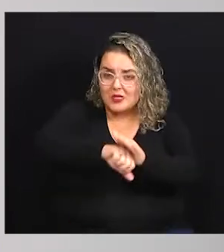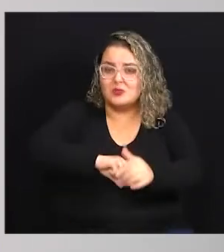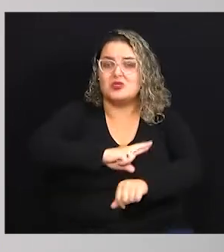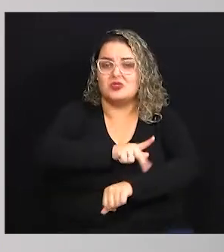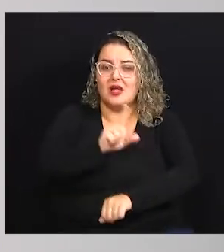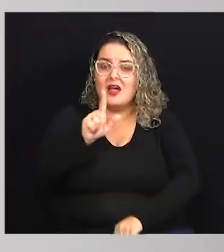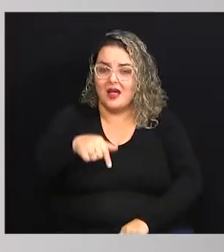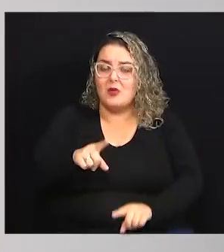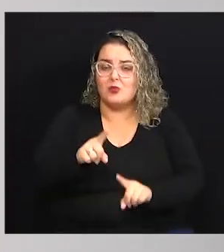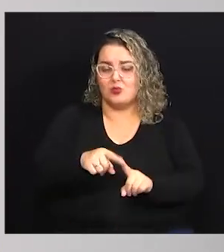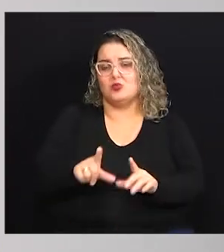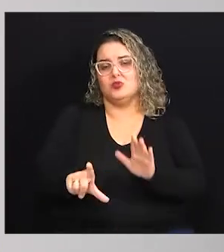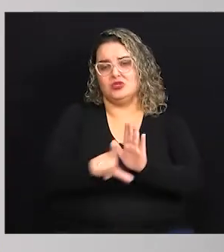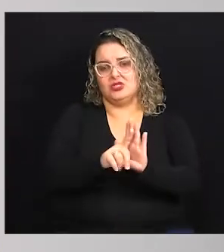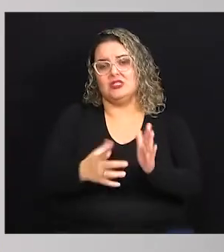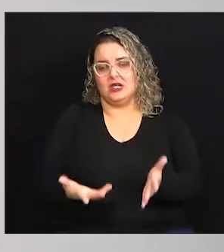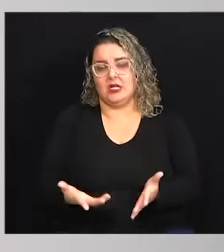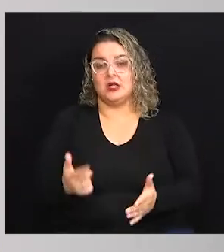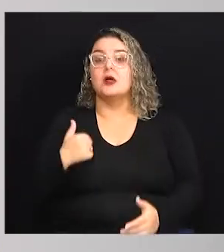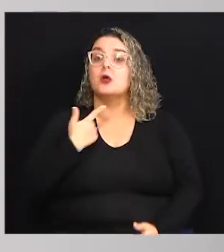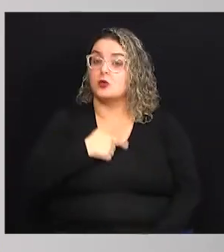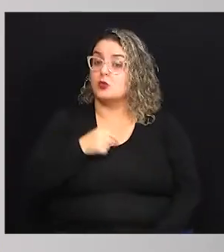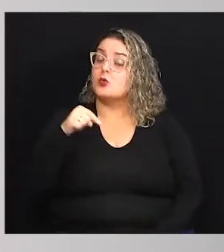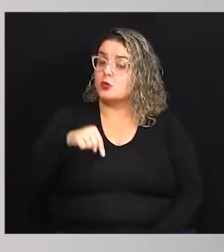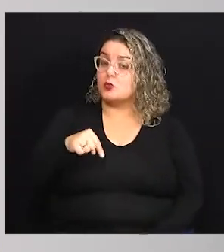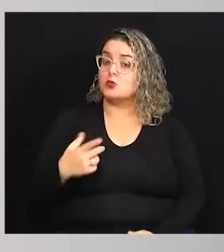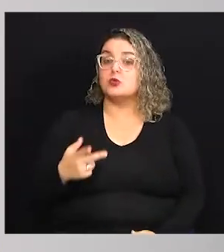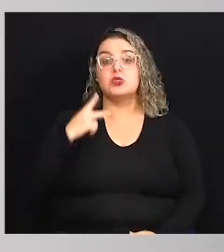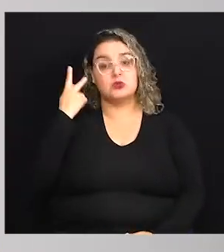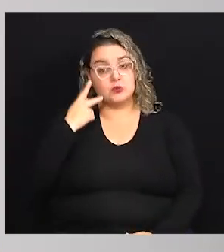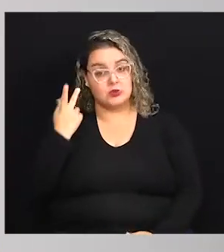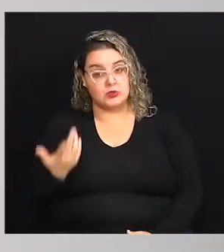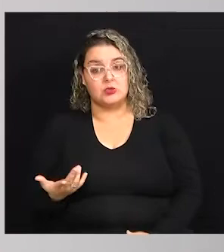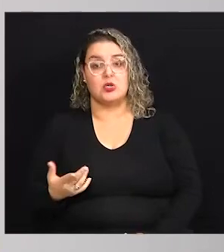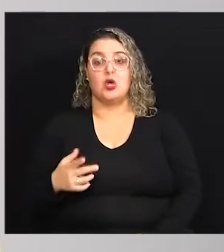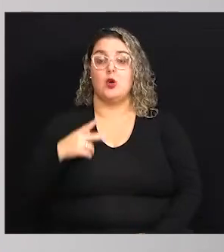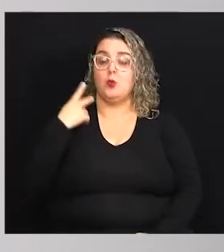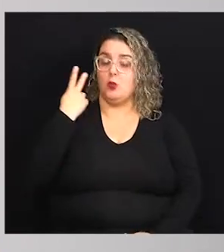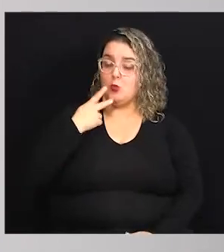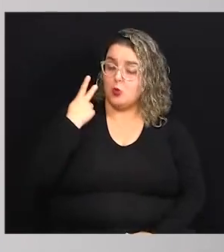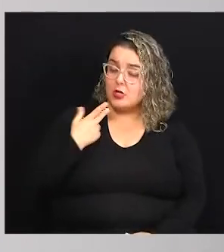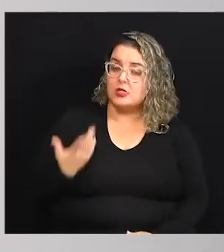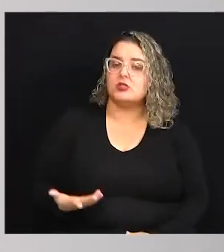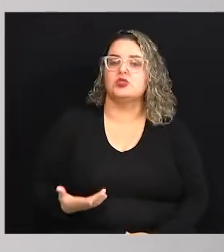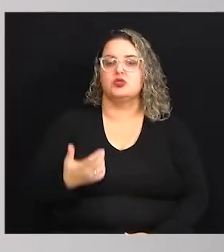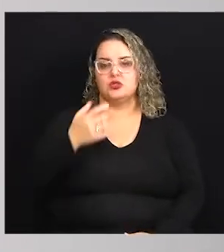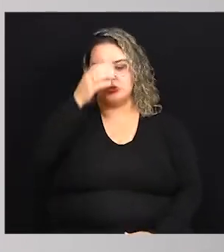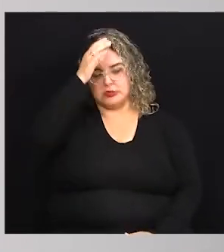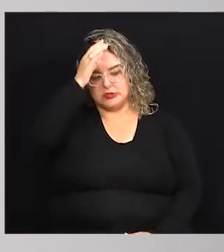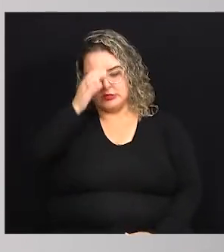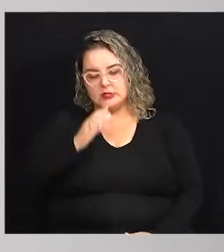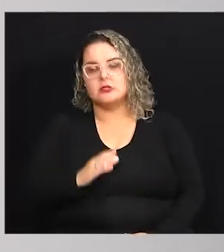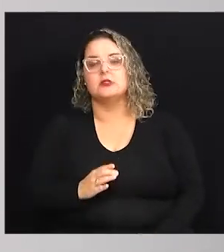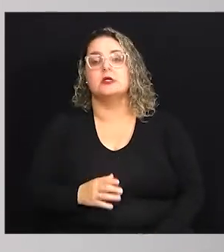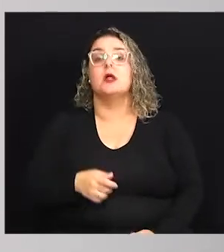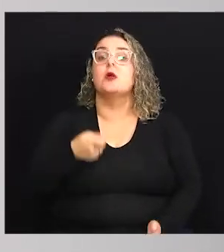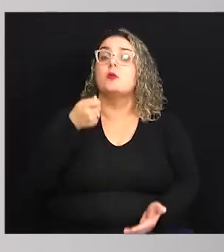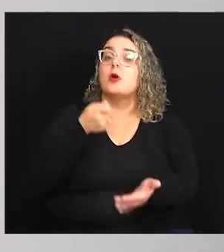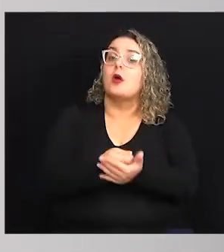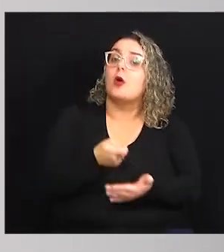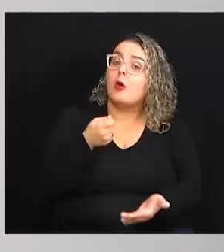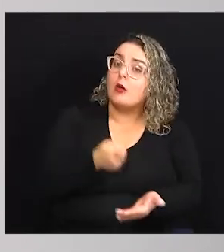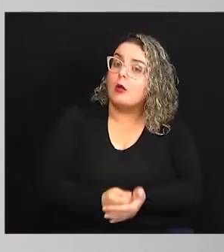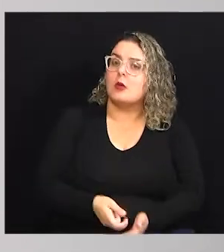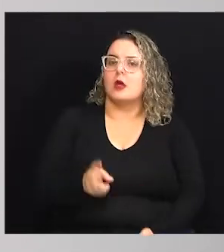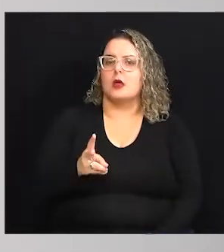crime de racismo, ele é tipificado por lei, e nós aqui, enquanto vereadores, enquanto políticos, enquanto cidadãos, temos